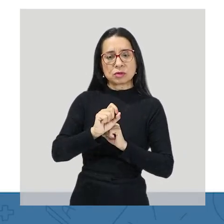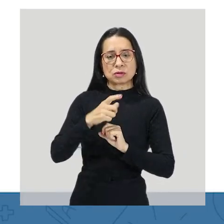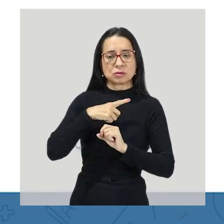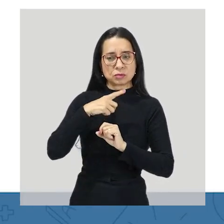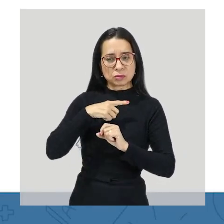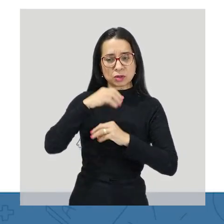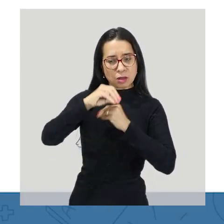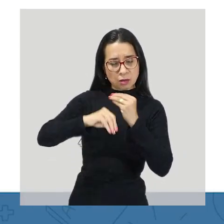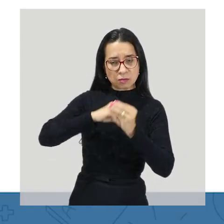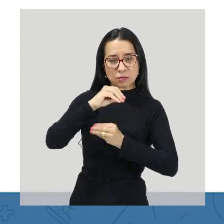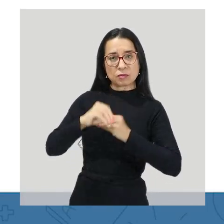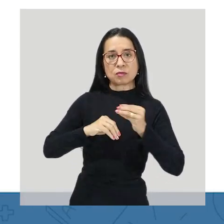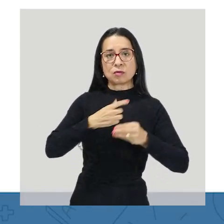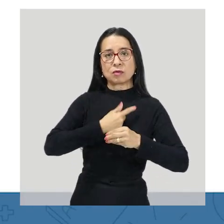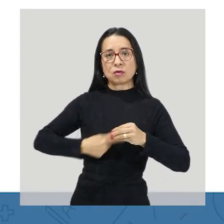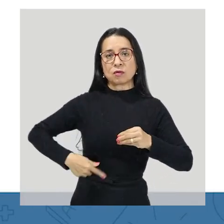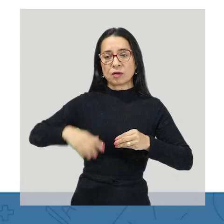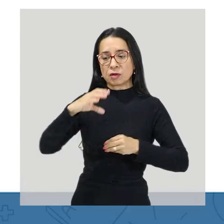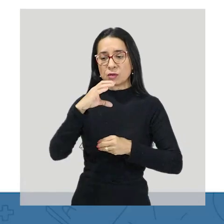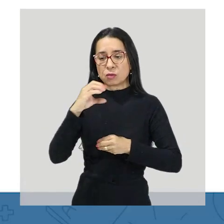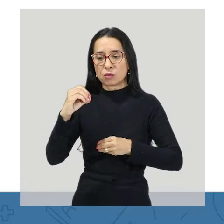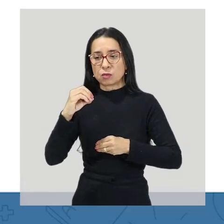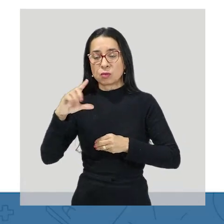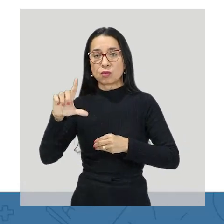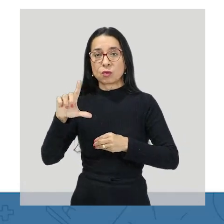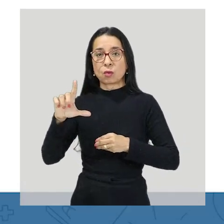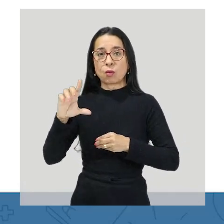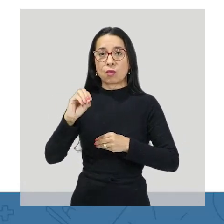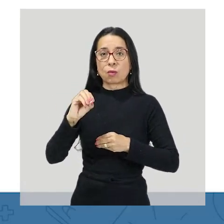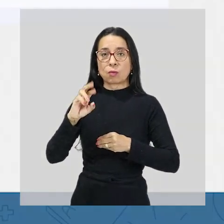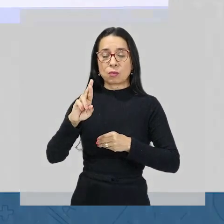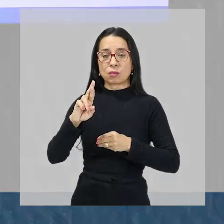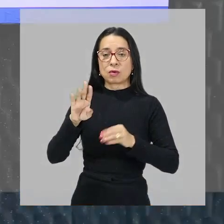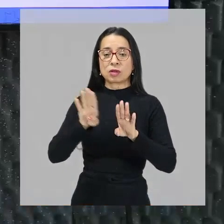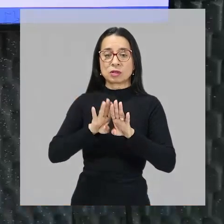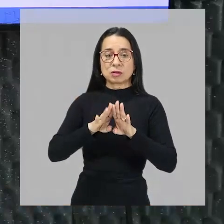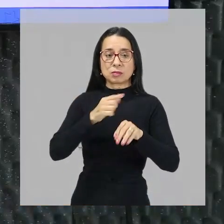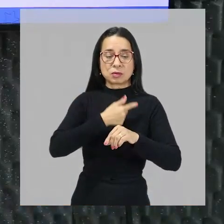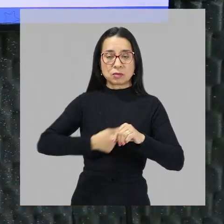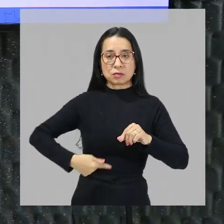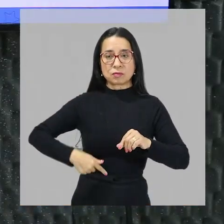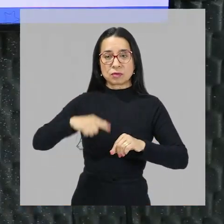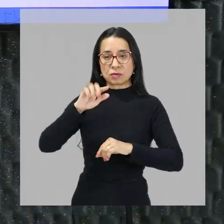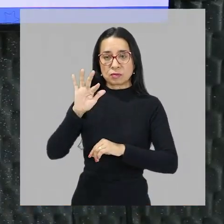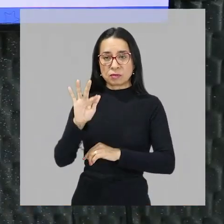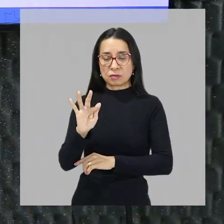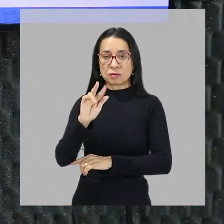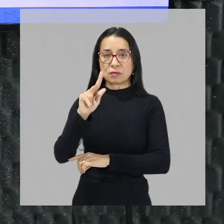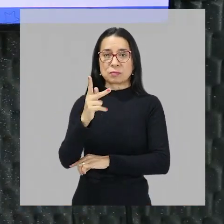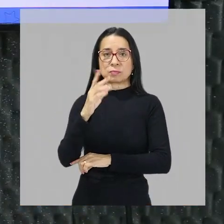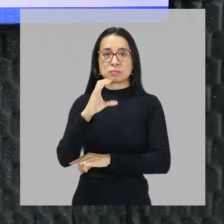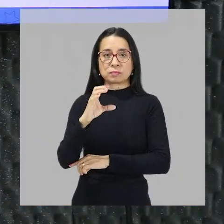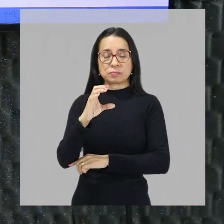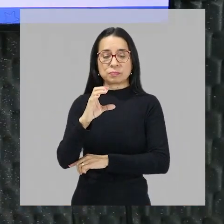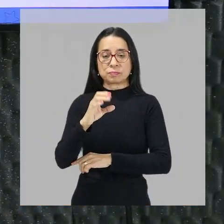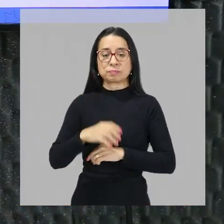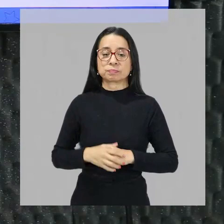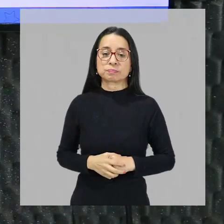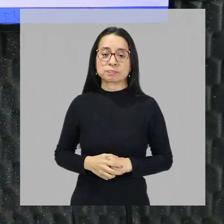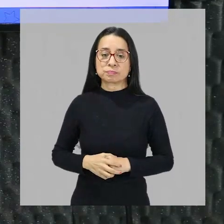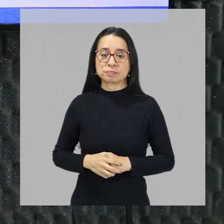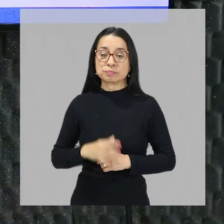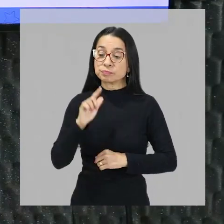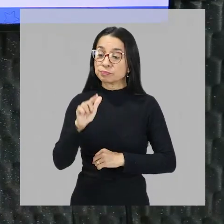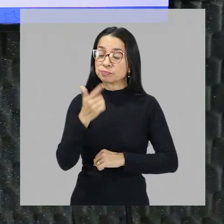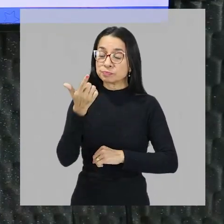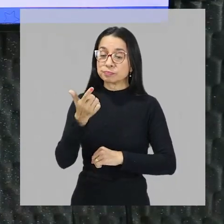Collor e, até certa medida, o governo Fernando Henrique Cardoso. Muito bem. Ok. Então,